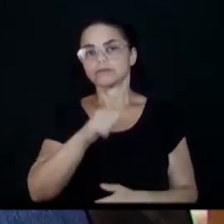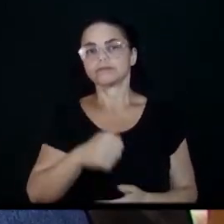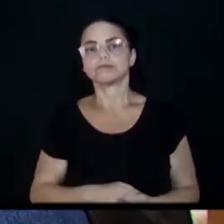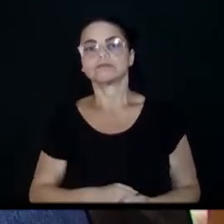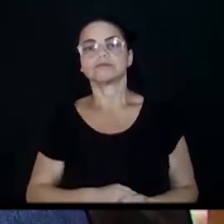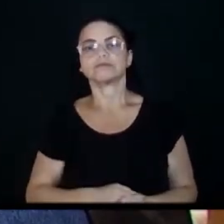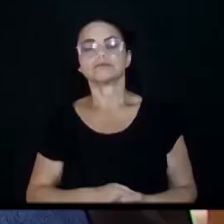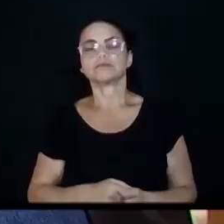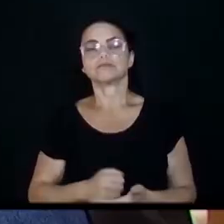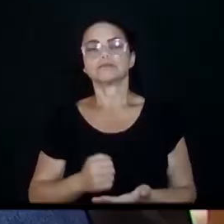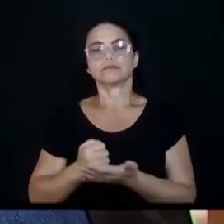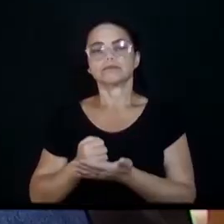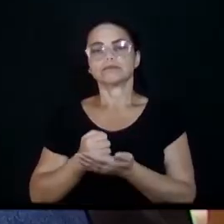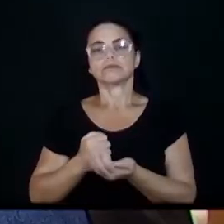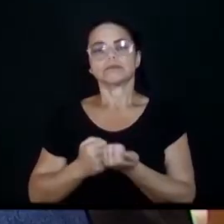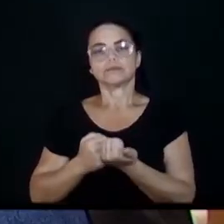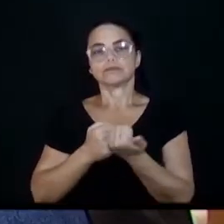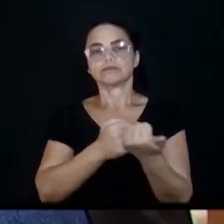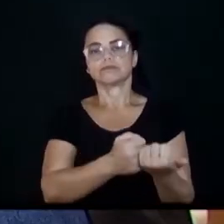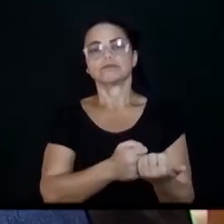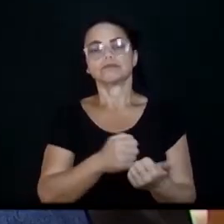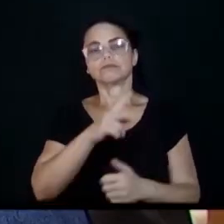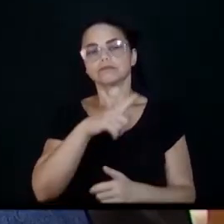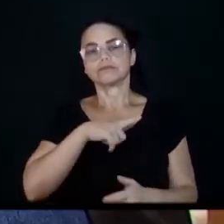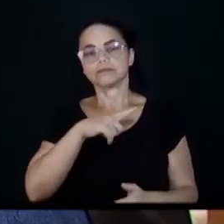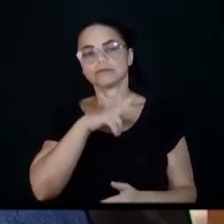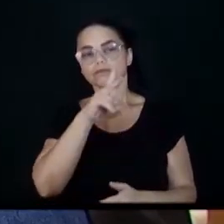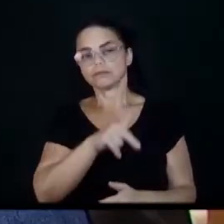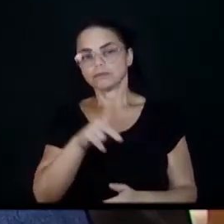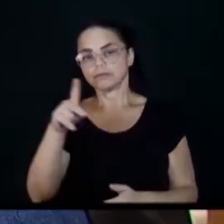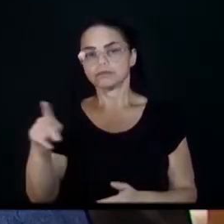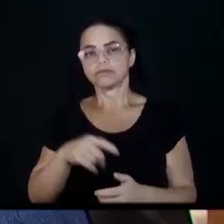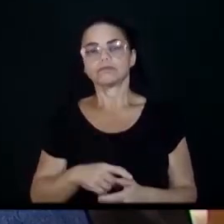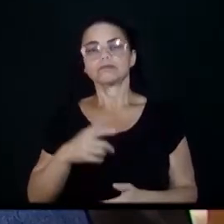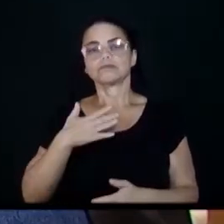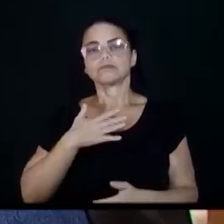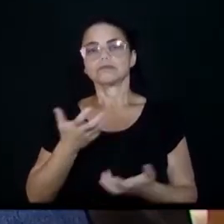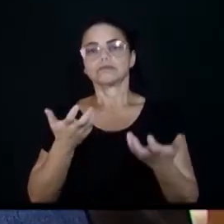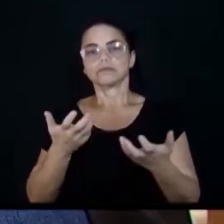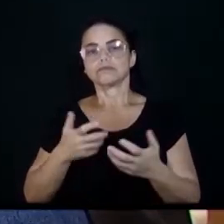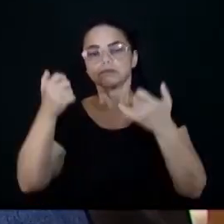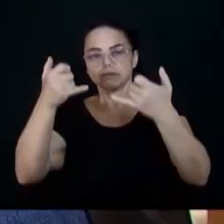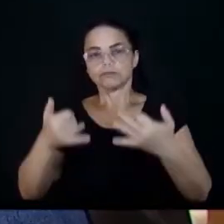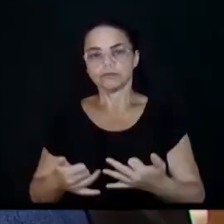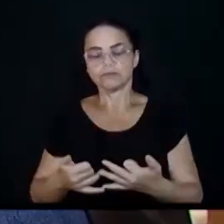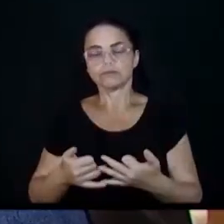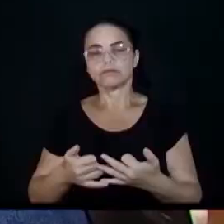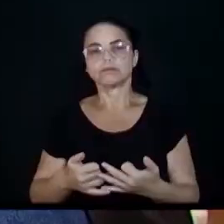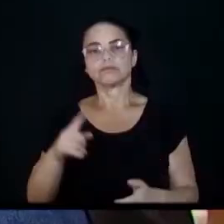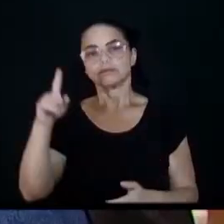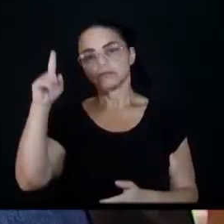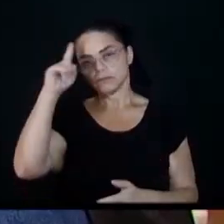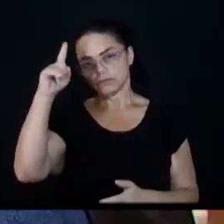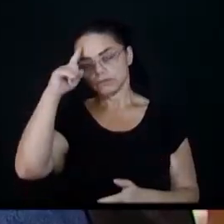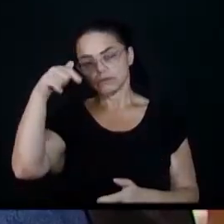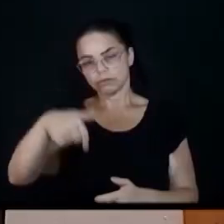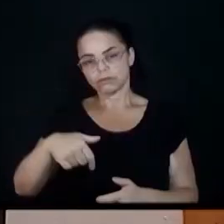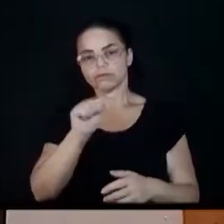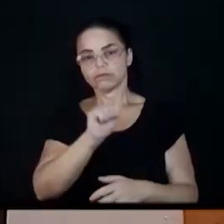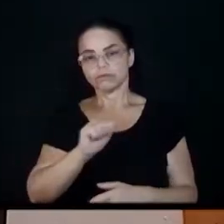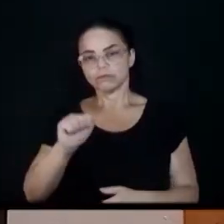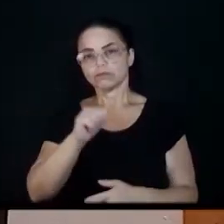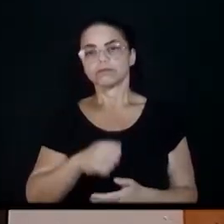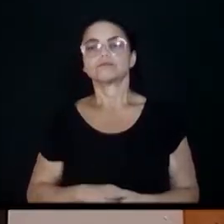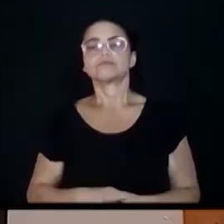tem os professores? Queria que você explicasse um pouquinho como que é a rotina mesmo aqui na associação. Então, hoje